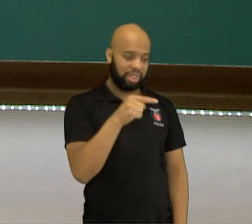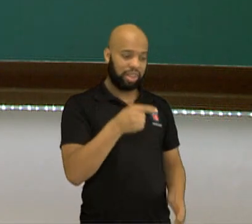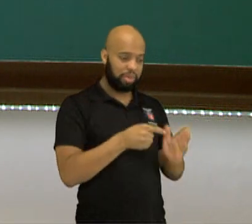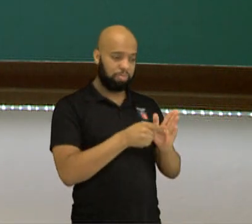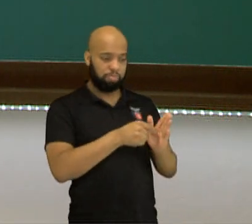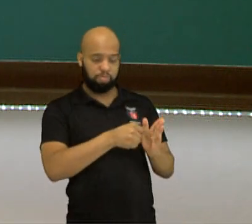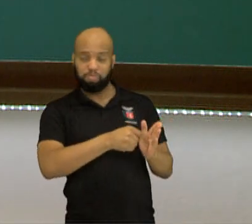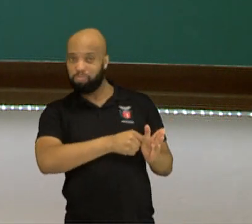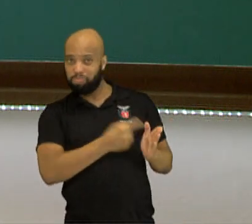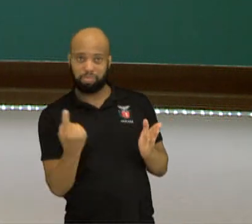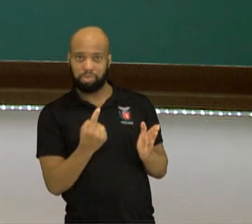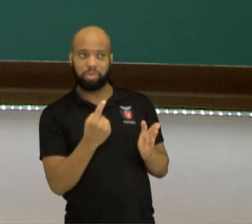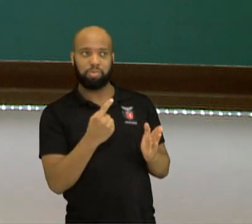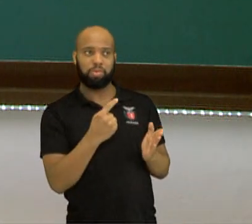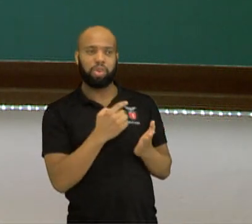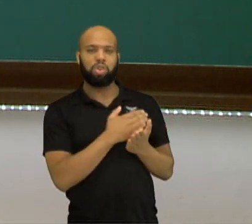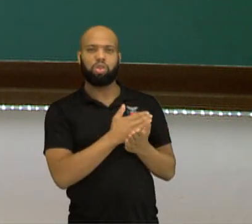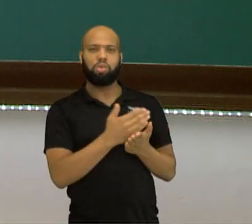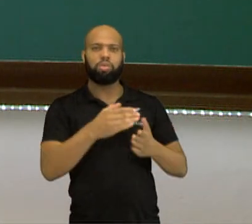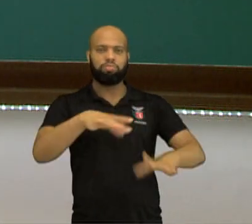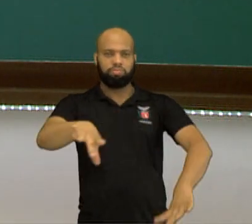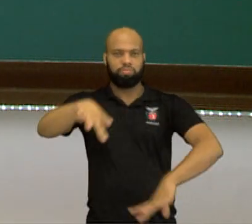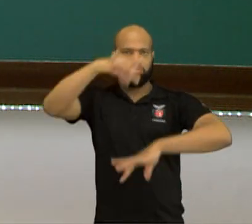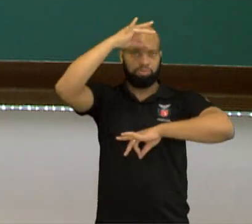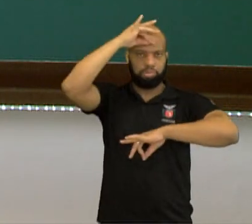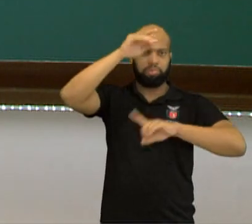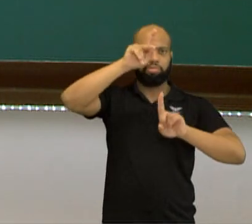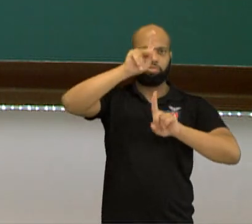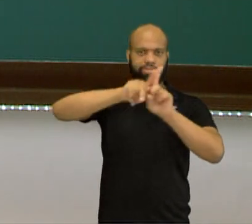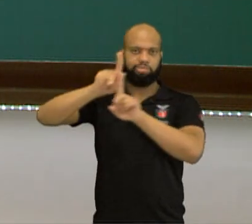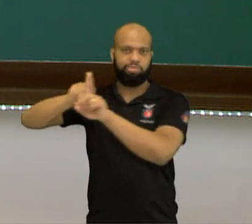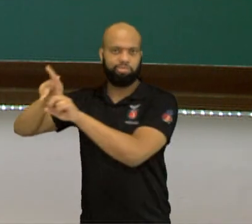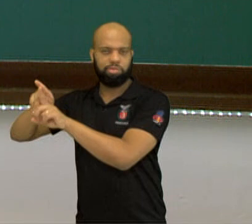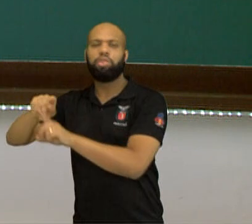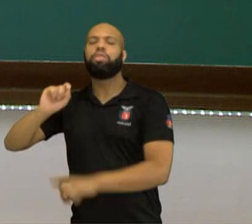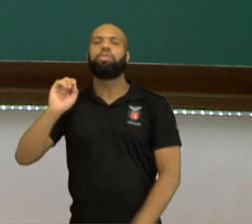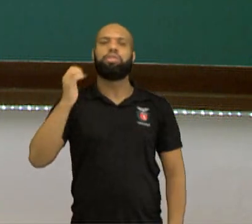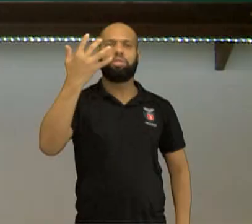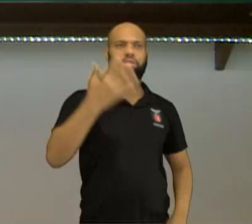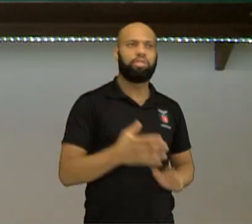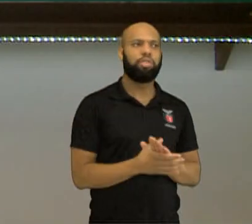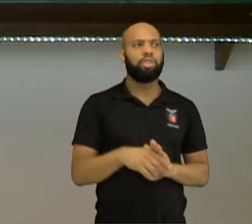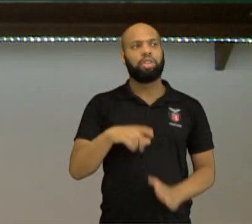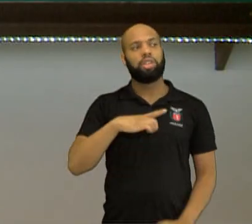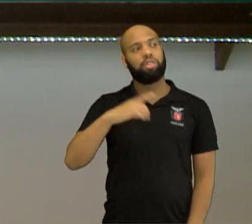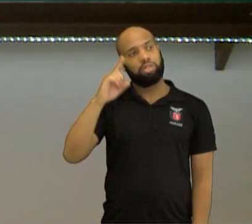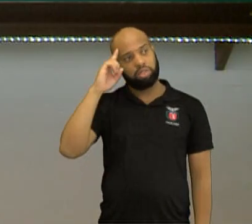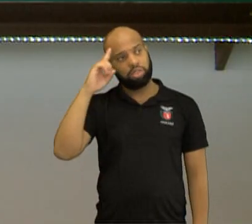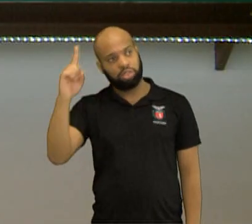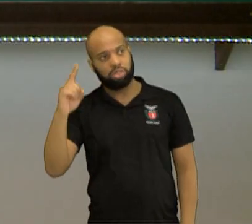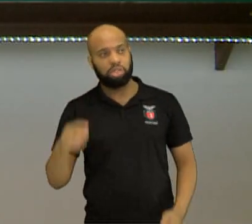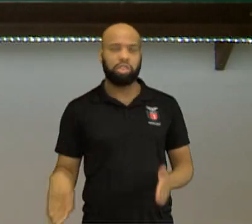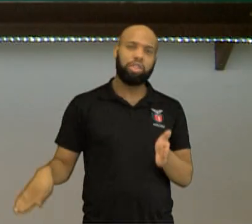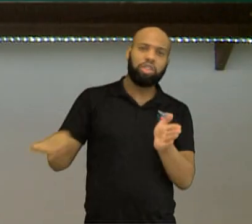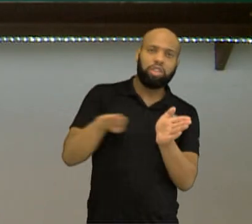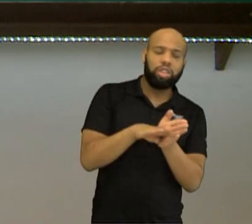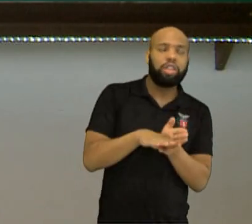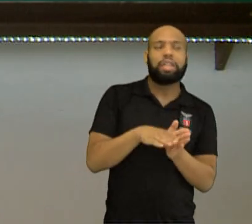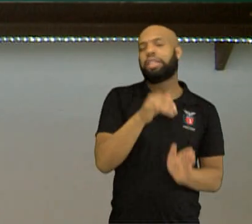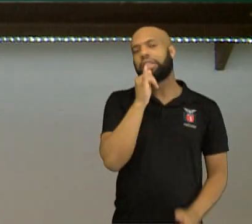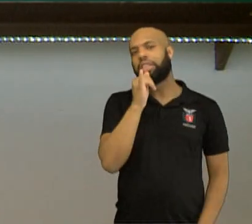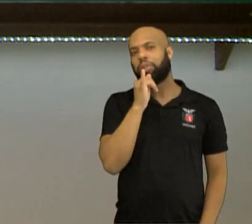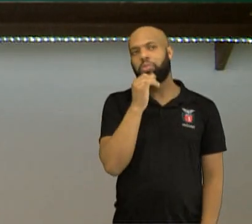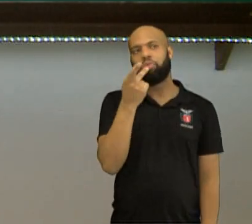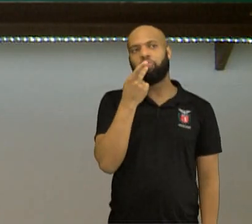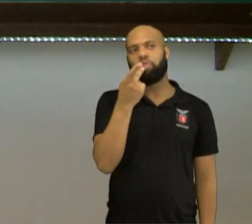a assumir a personagem. Então, o que aconteceu? Um belo dia ele chega lá, em vez dele